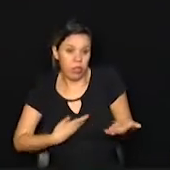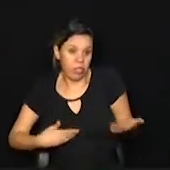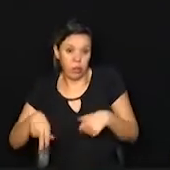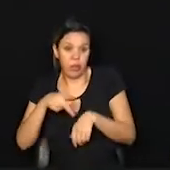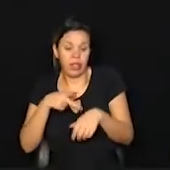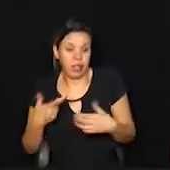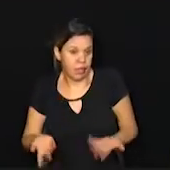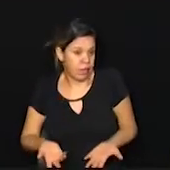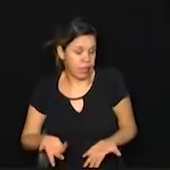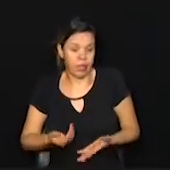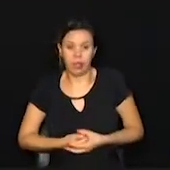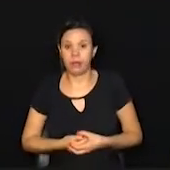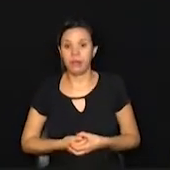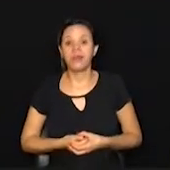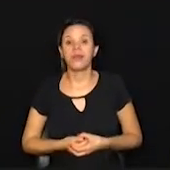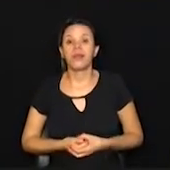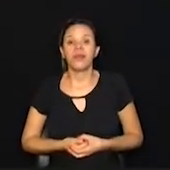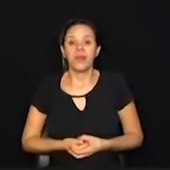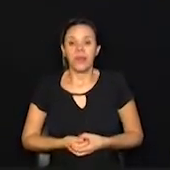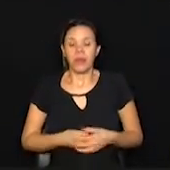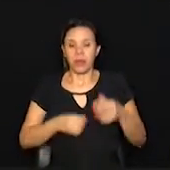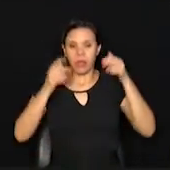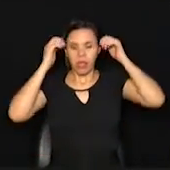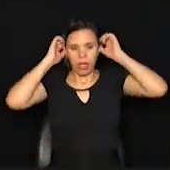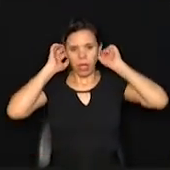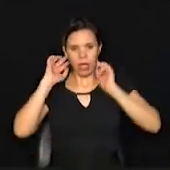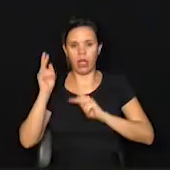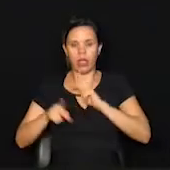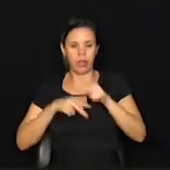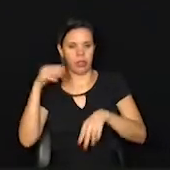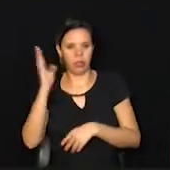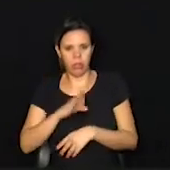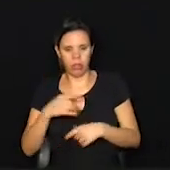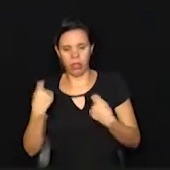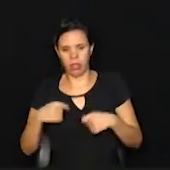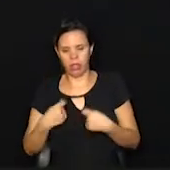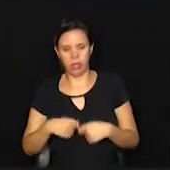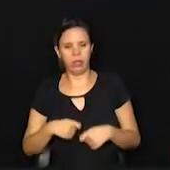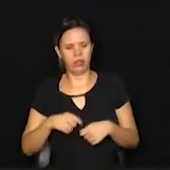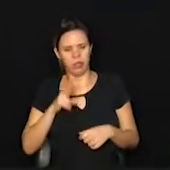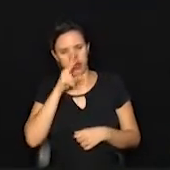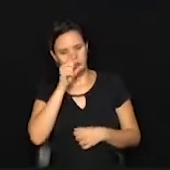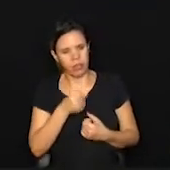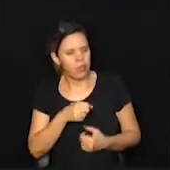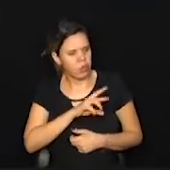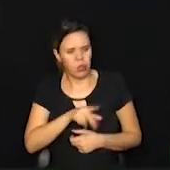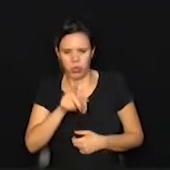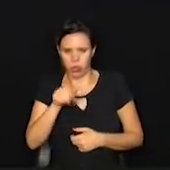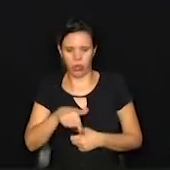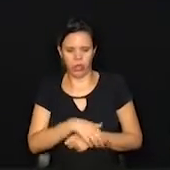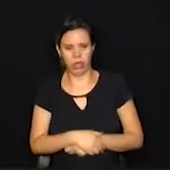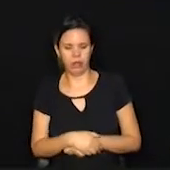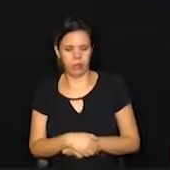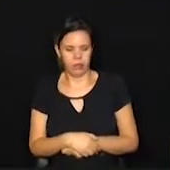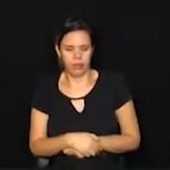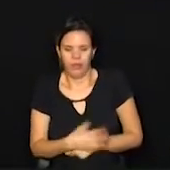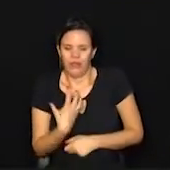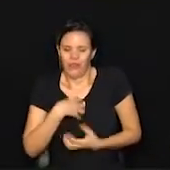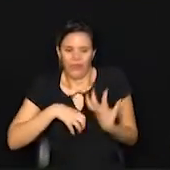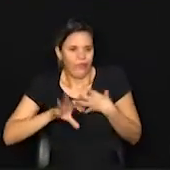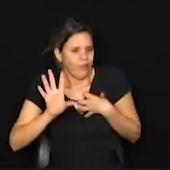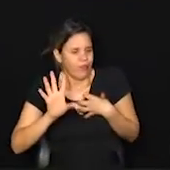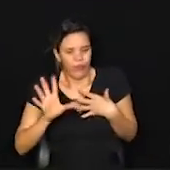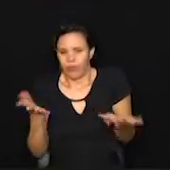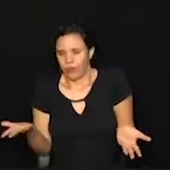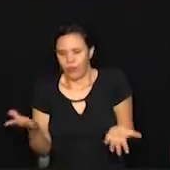simplesmente assim e o povo brasileiro tem que se dar conta disso a gente precisa de forças armadas mas não essas sinto muito